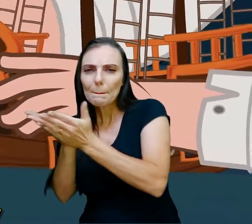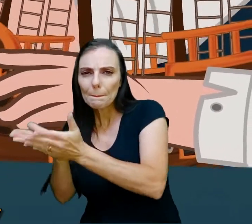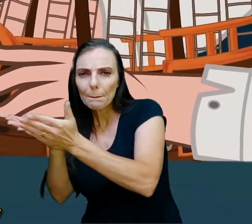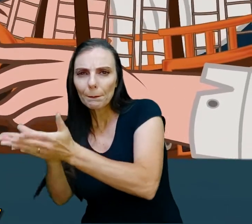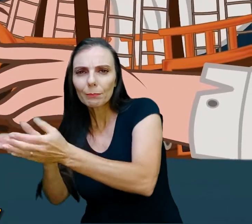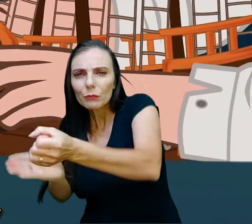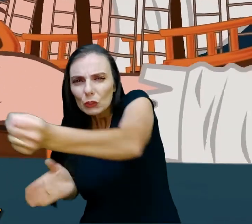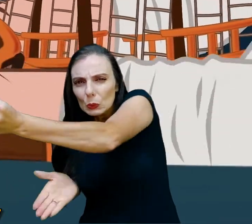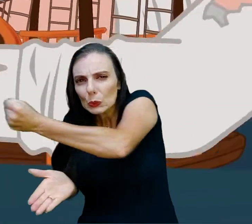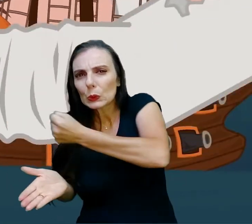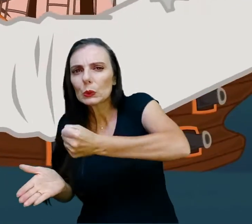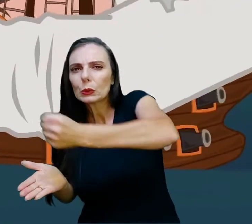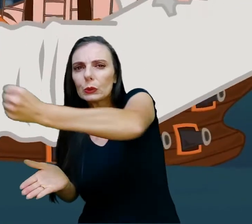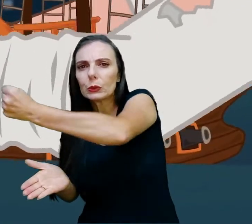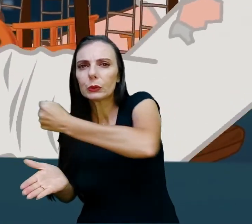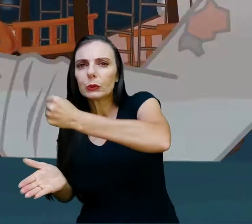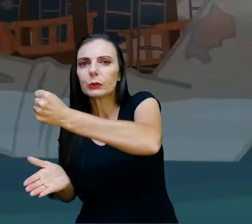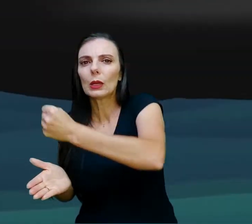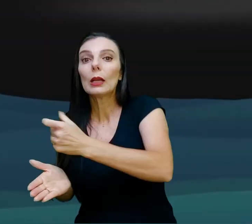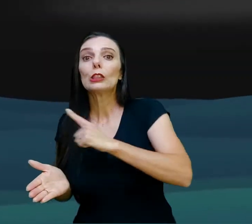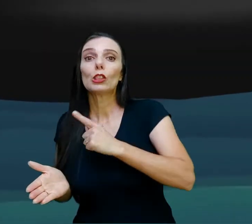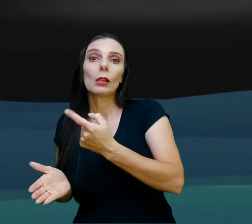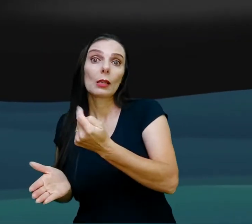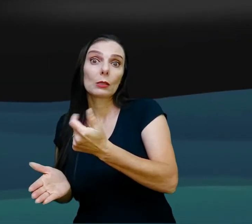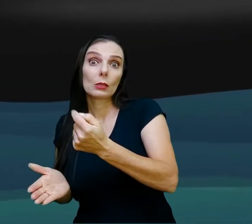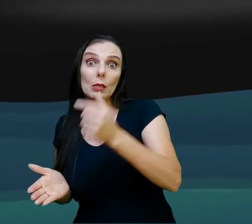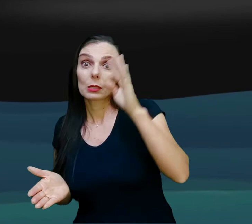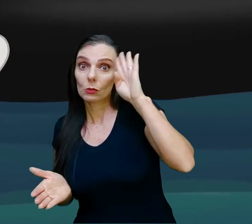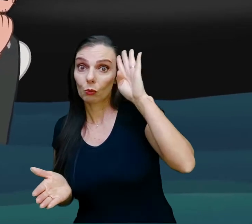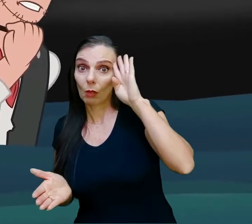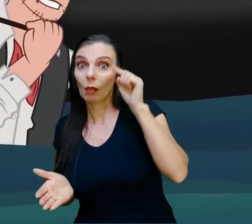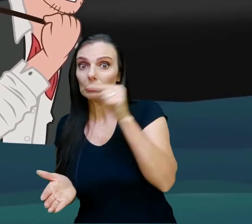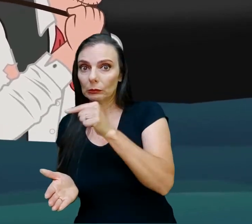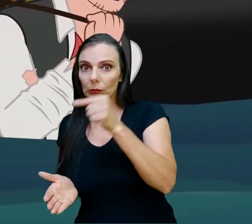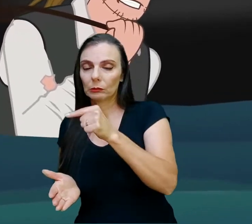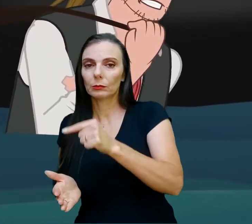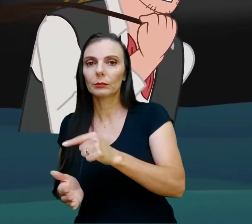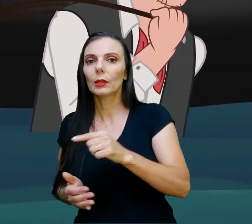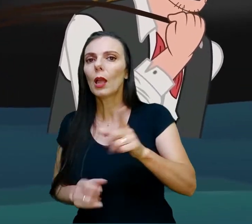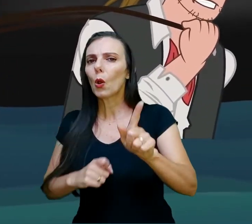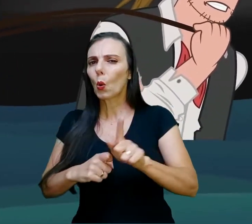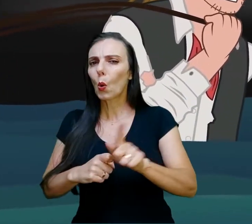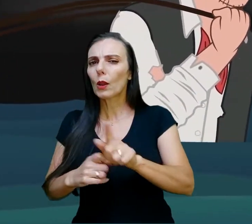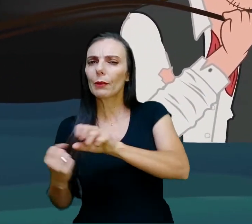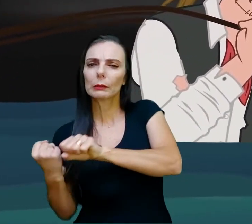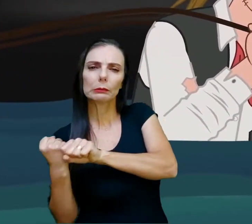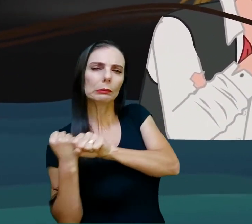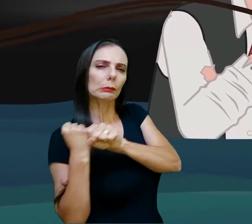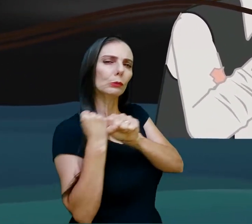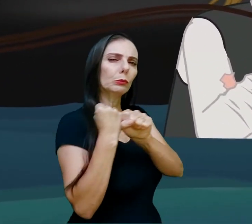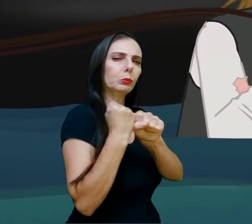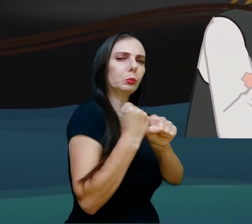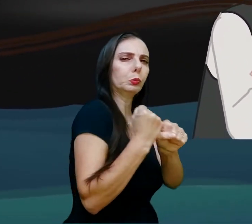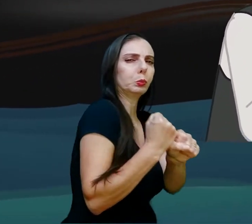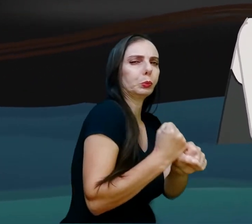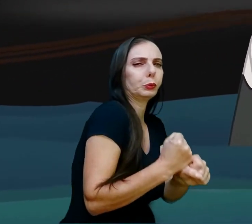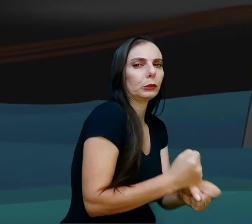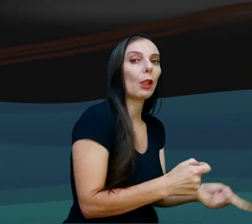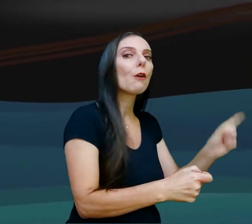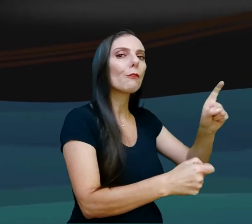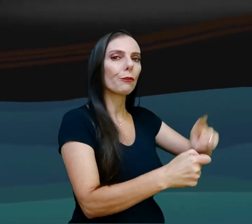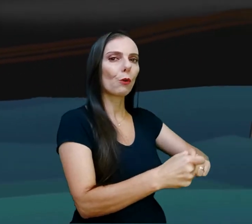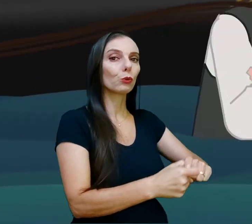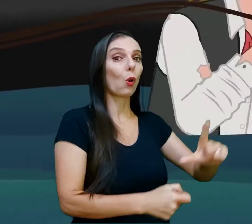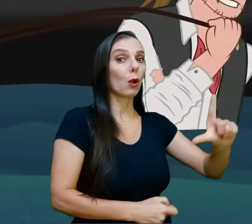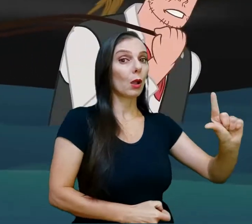amarrou todos os navios um ao outro. Havia poucos soldados dentro desses navios, e Gulliver puxou todos esses barcos